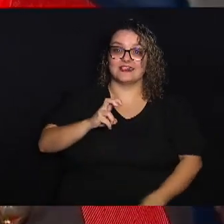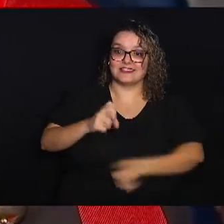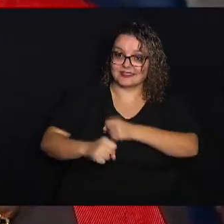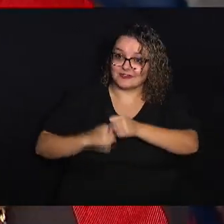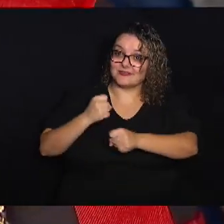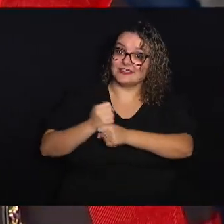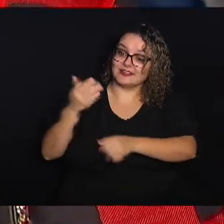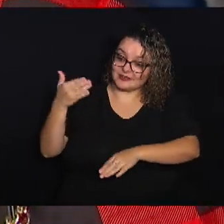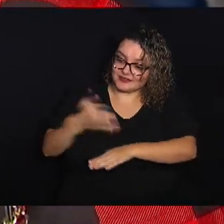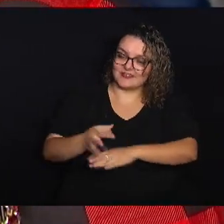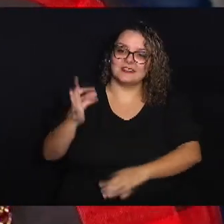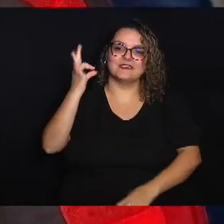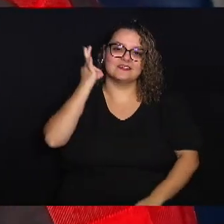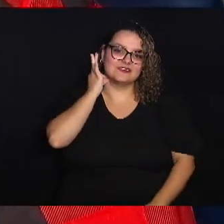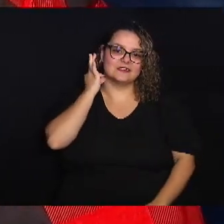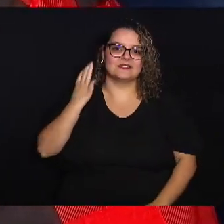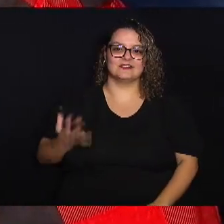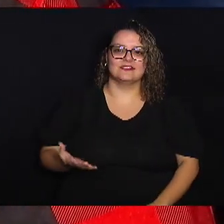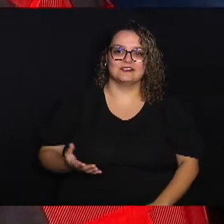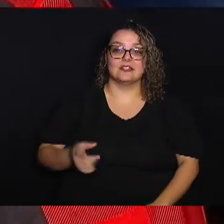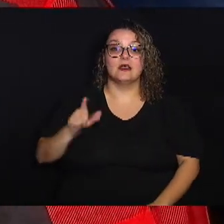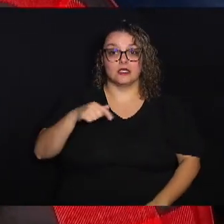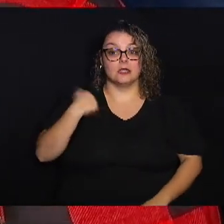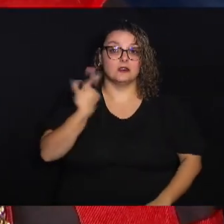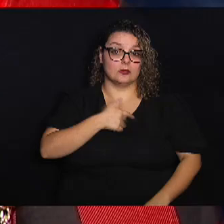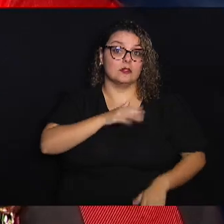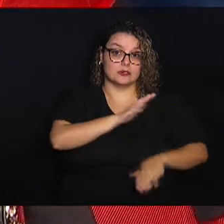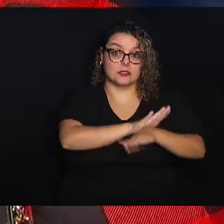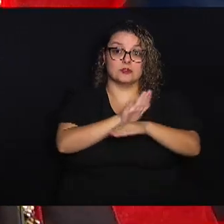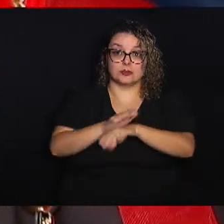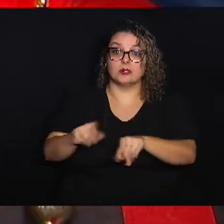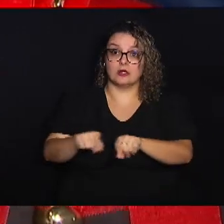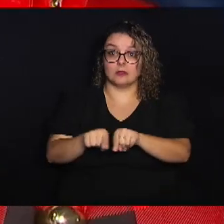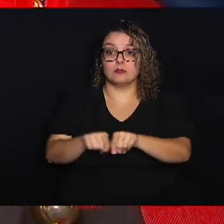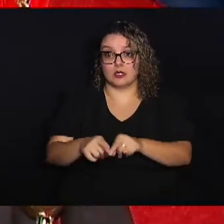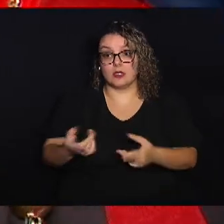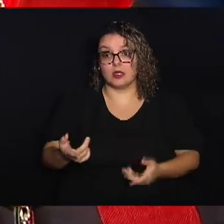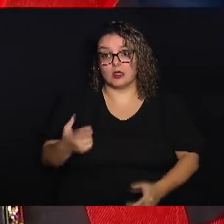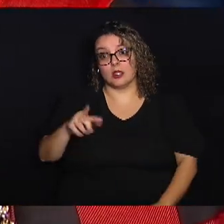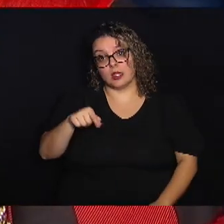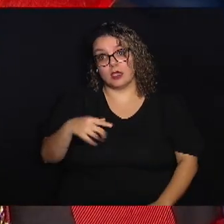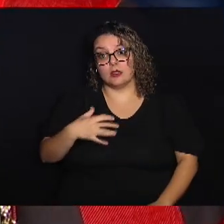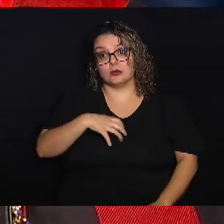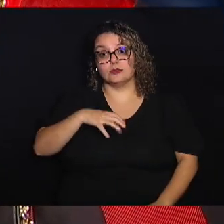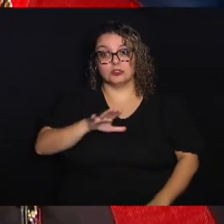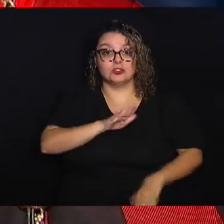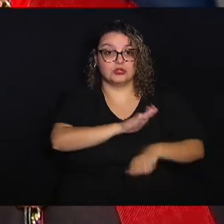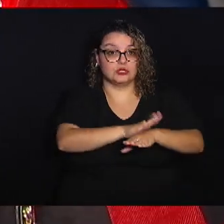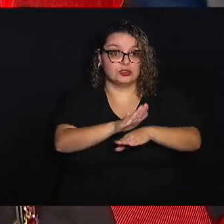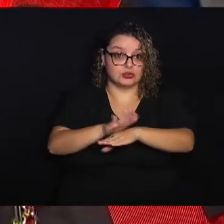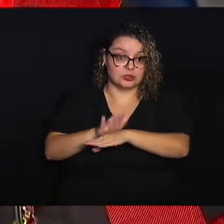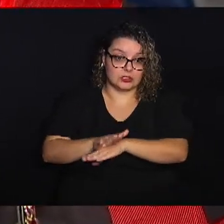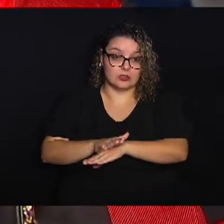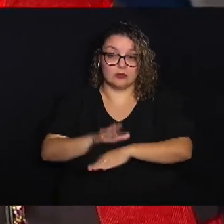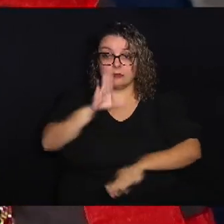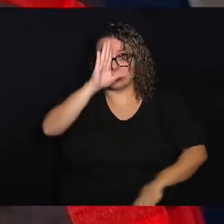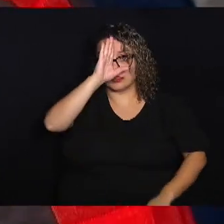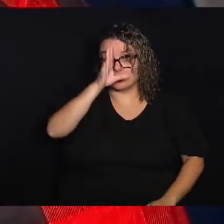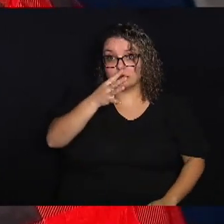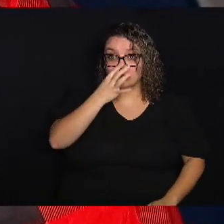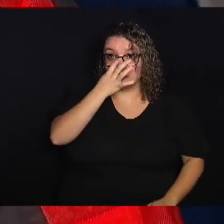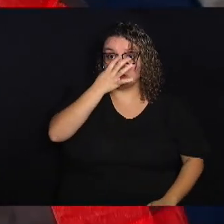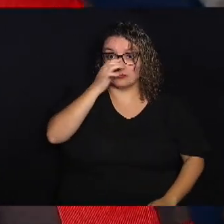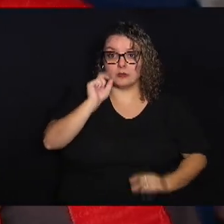bingo. O fato da gente estar ajudando também é uma certa forma de ajudar. Principalmente para quem